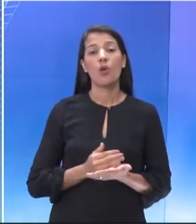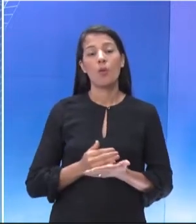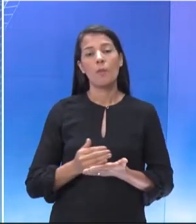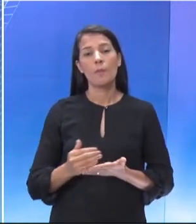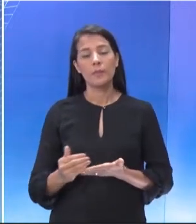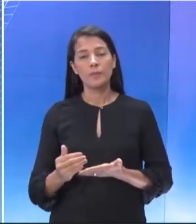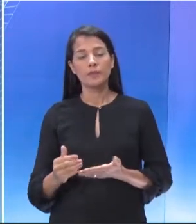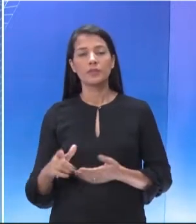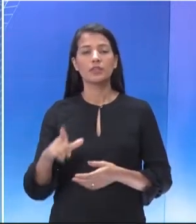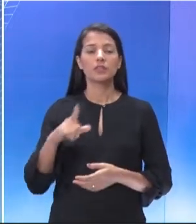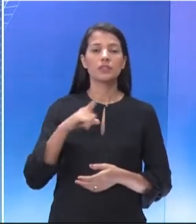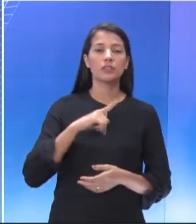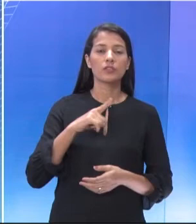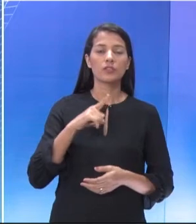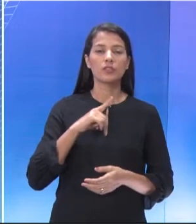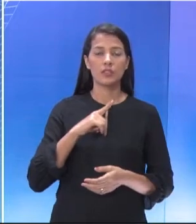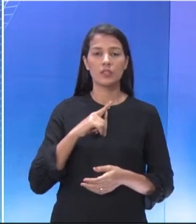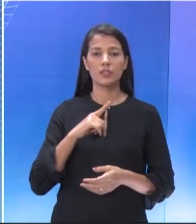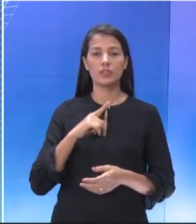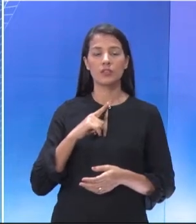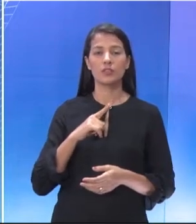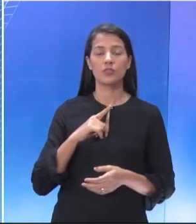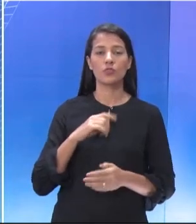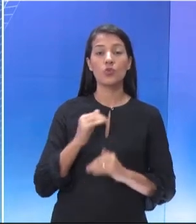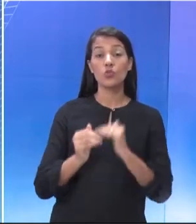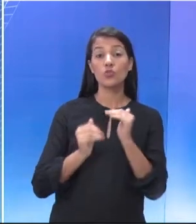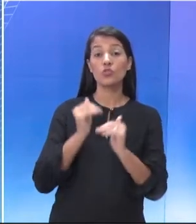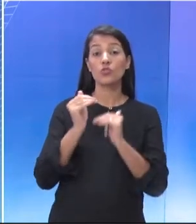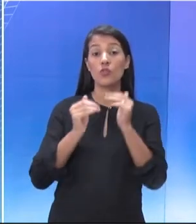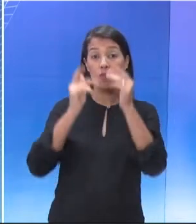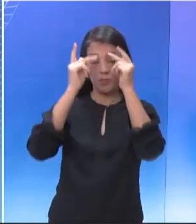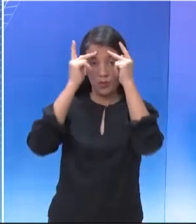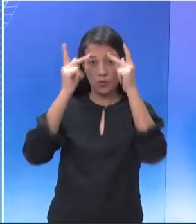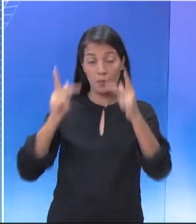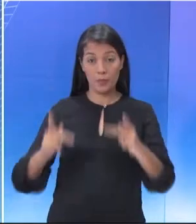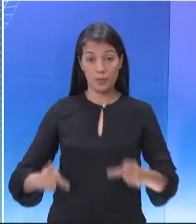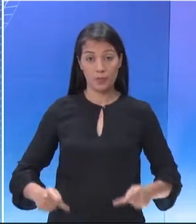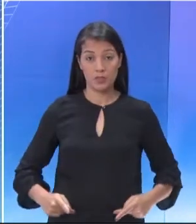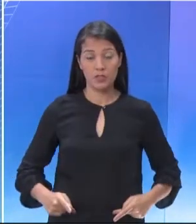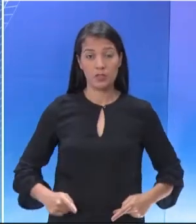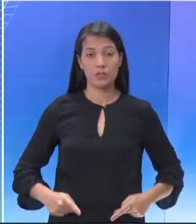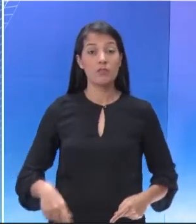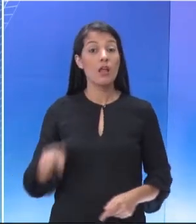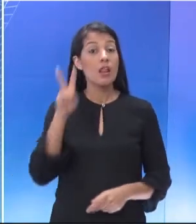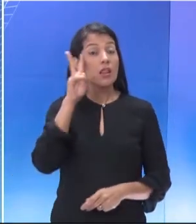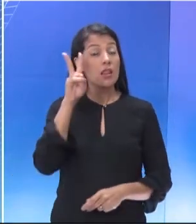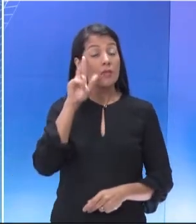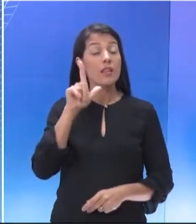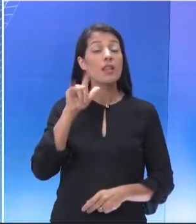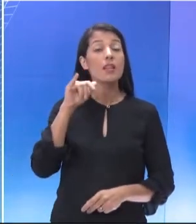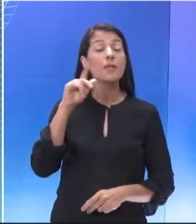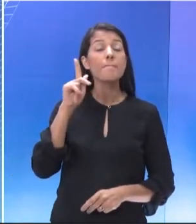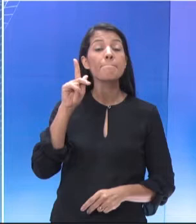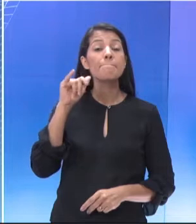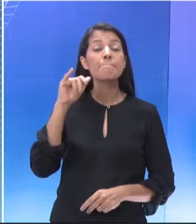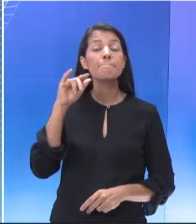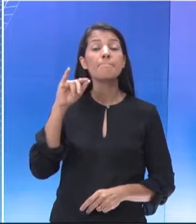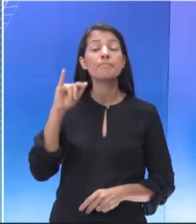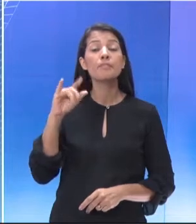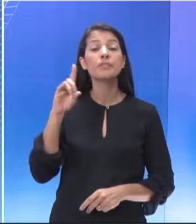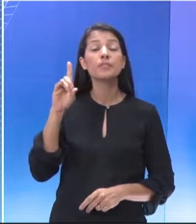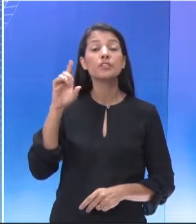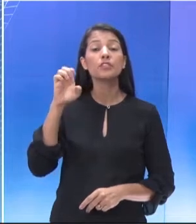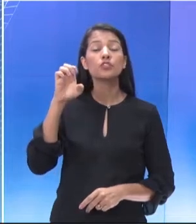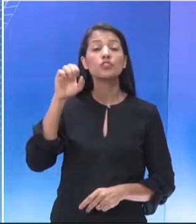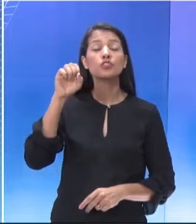formação estrutural de um indivíduo. Lembrando que os lipídios podem estar presentes em todos os seres vivos que a gente